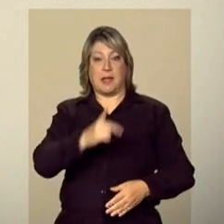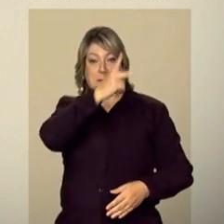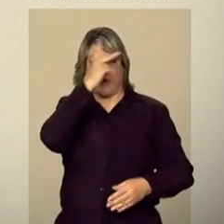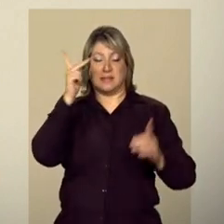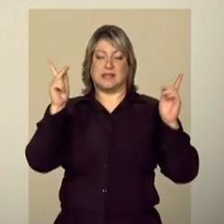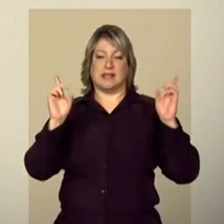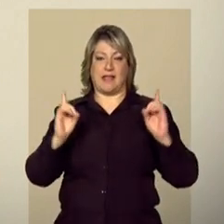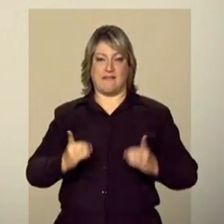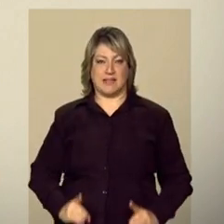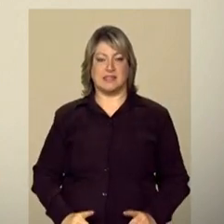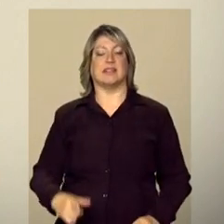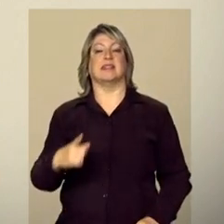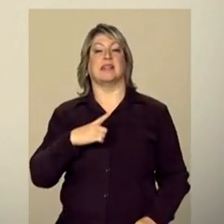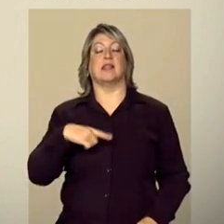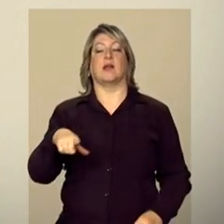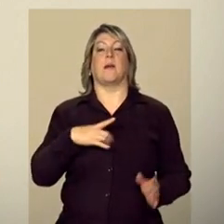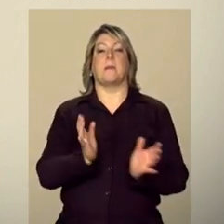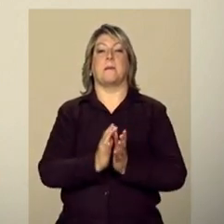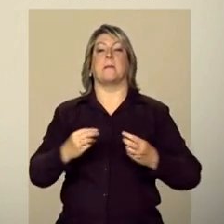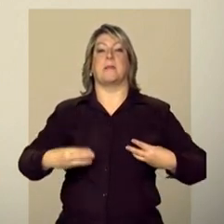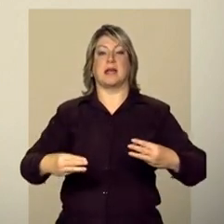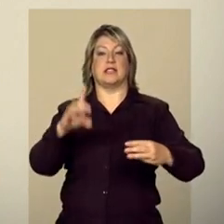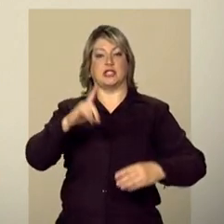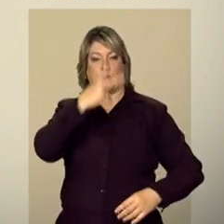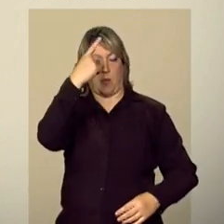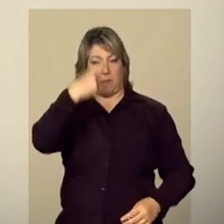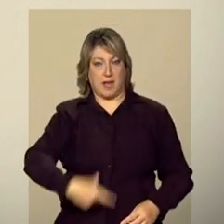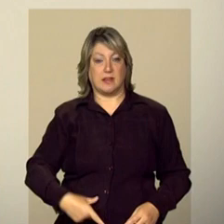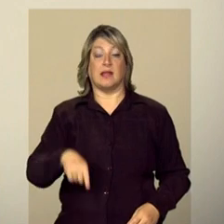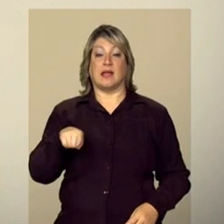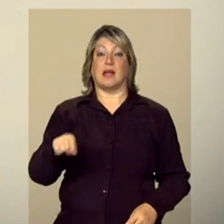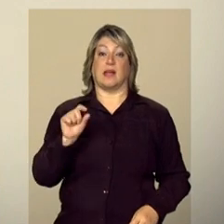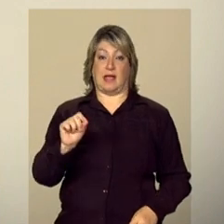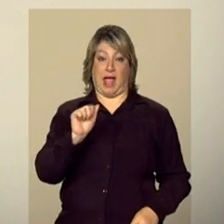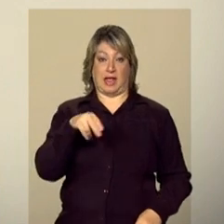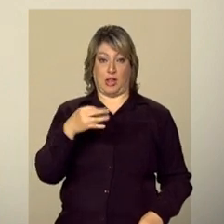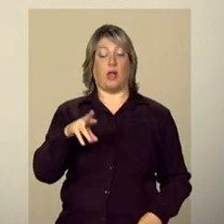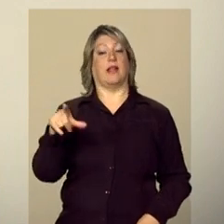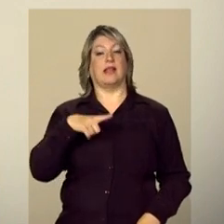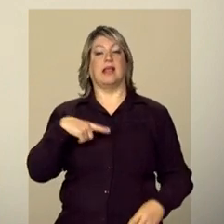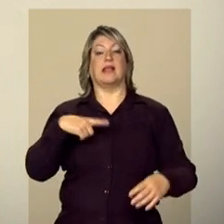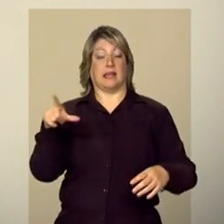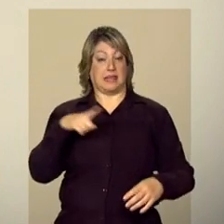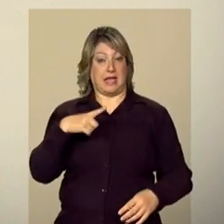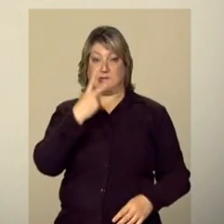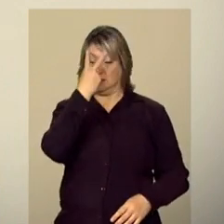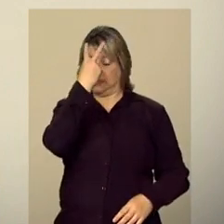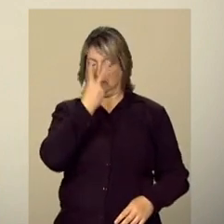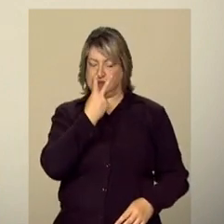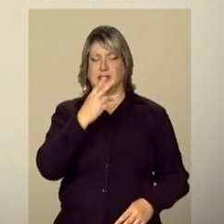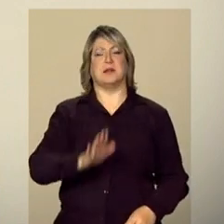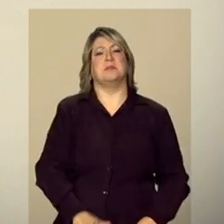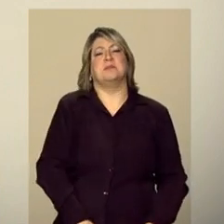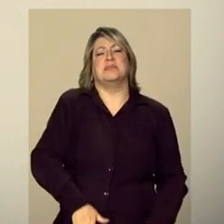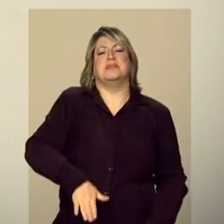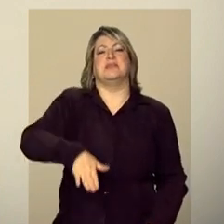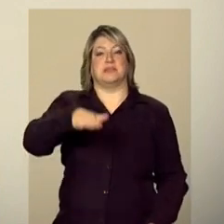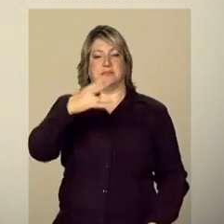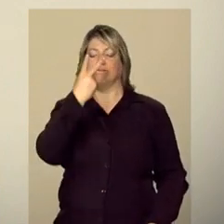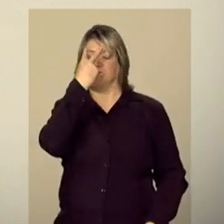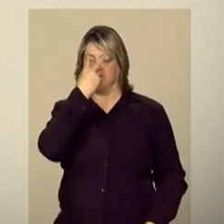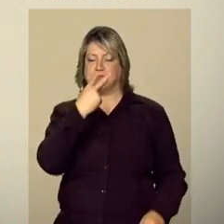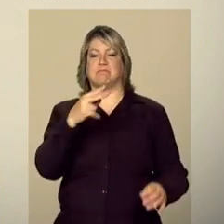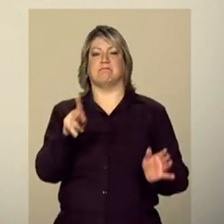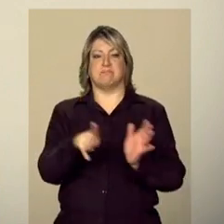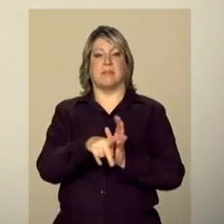pessoa com deficiência do ministério de direitos humanos o Antônio ele tem deficiência visual desde pequenininho e